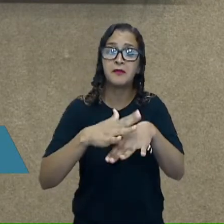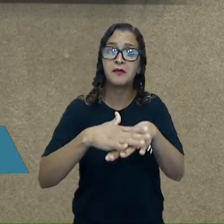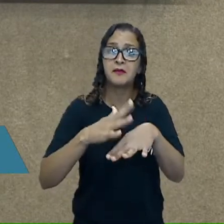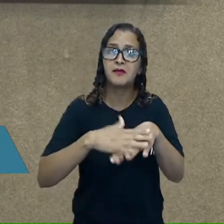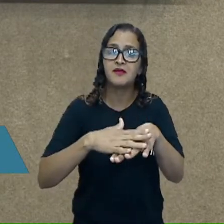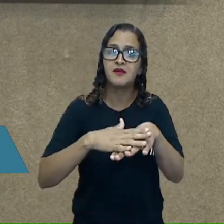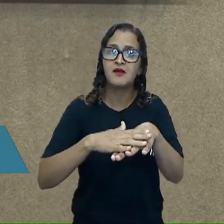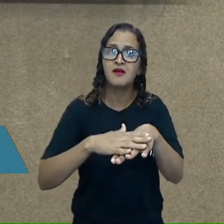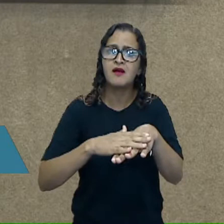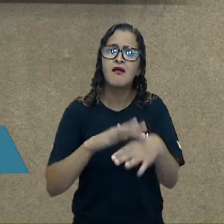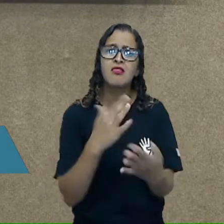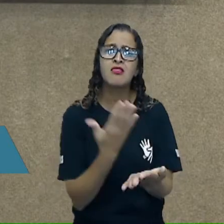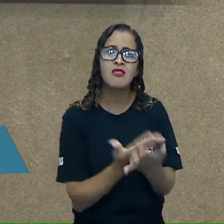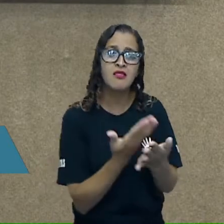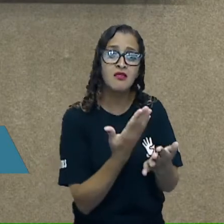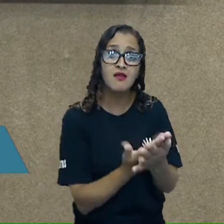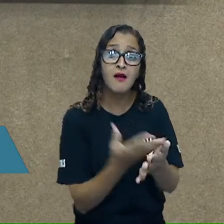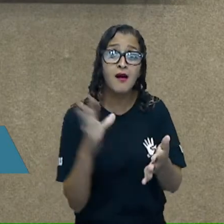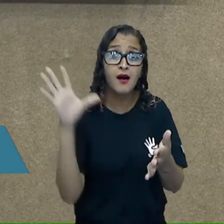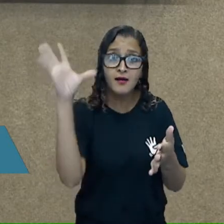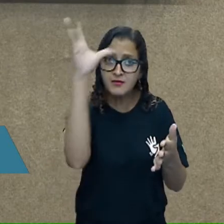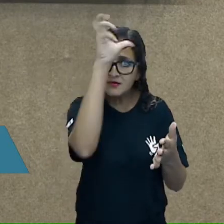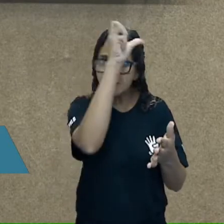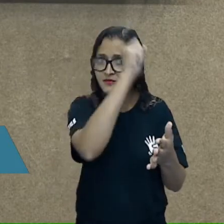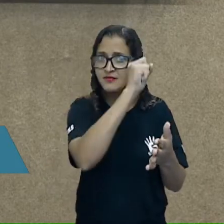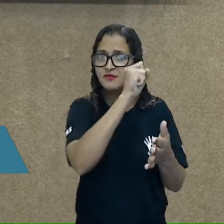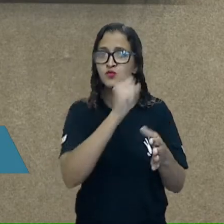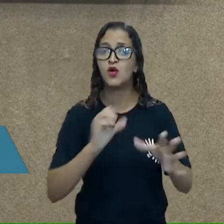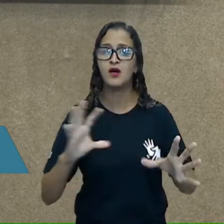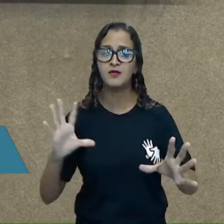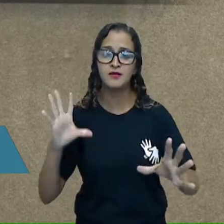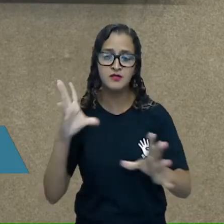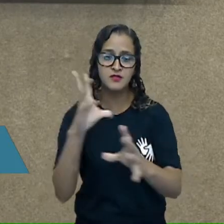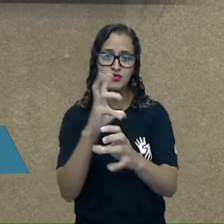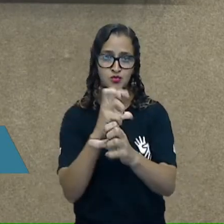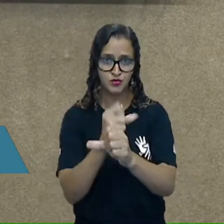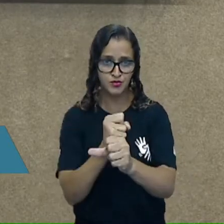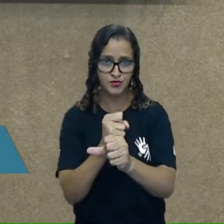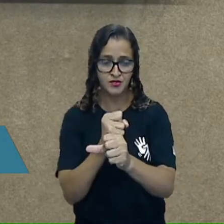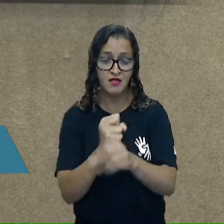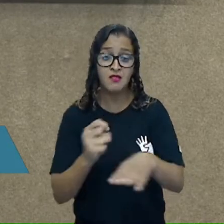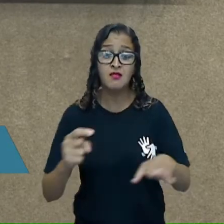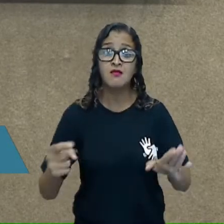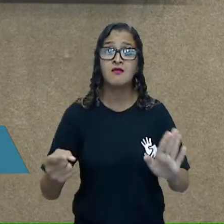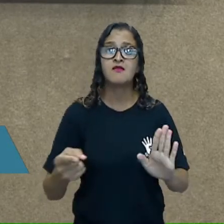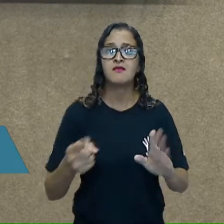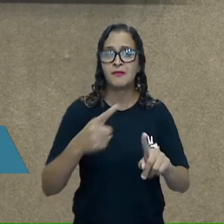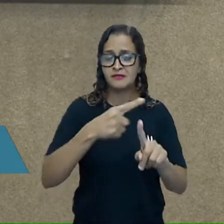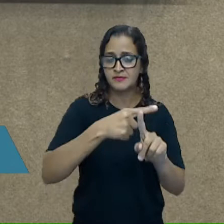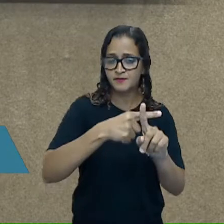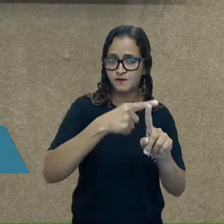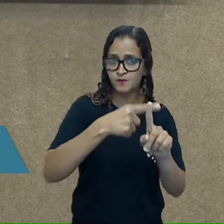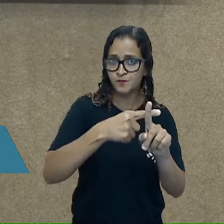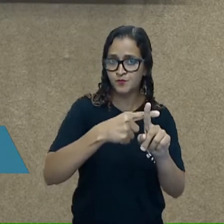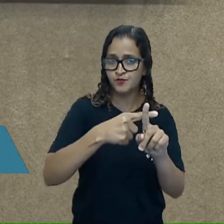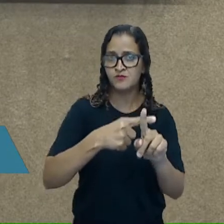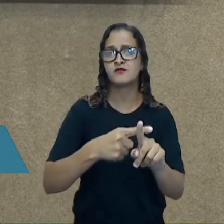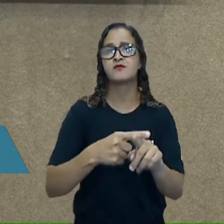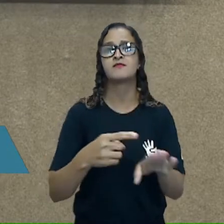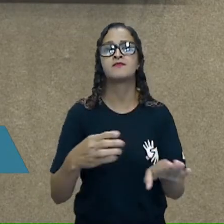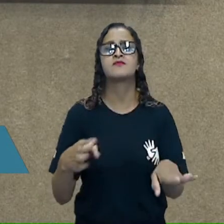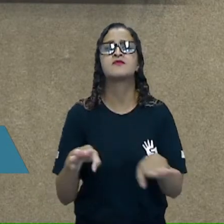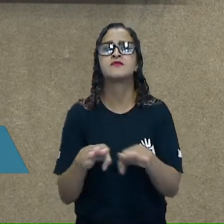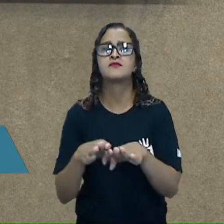formas? A gente aprende a somar, a subtrair, não é isso? E o que